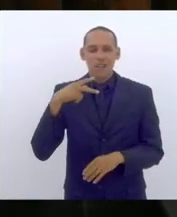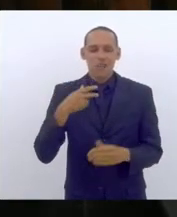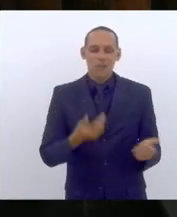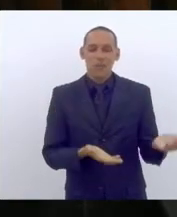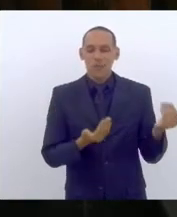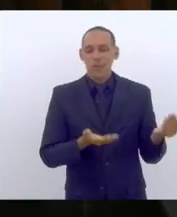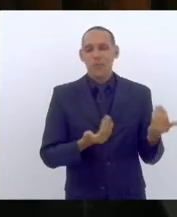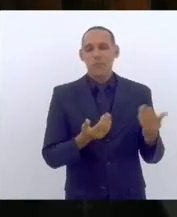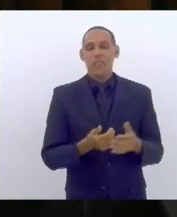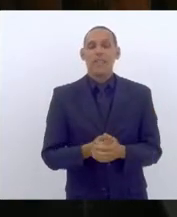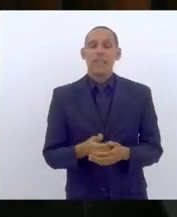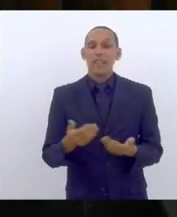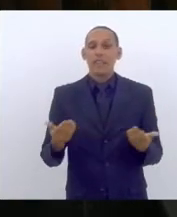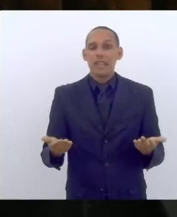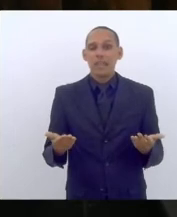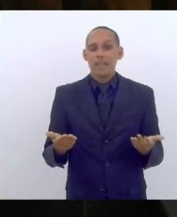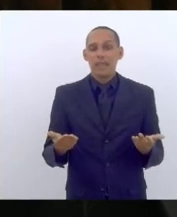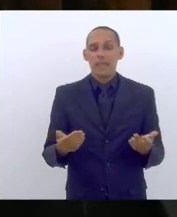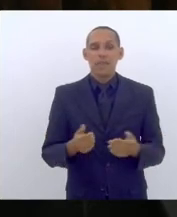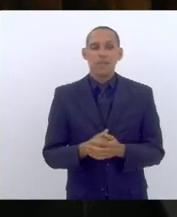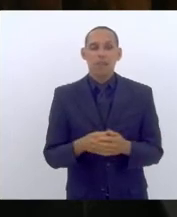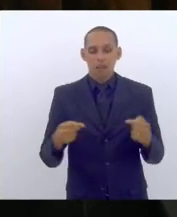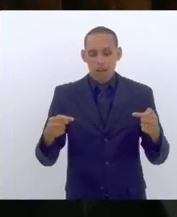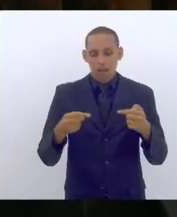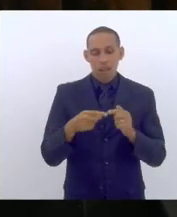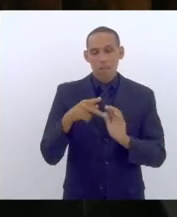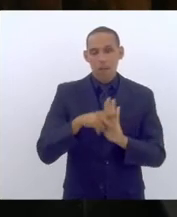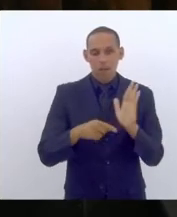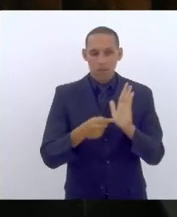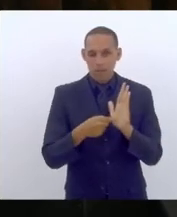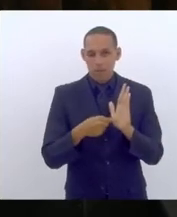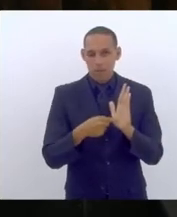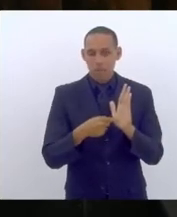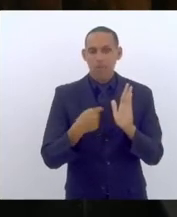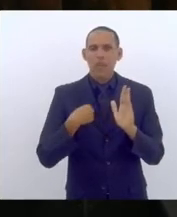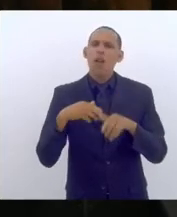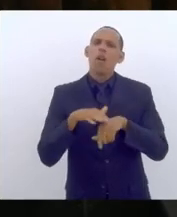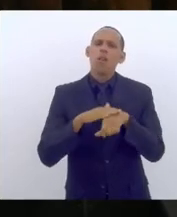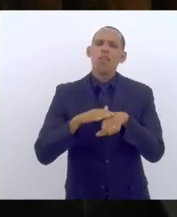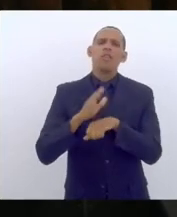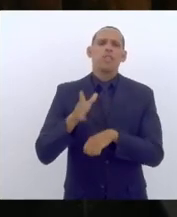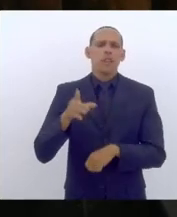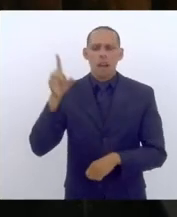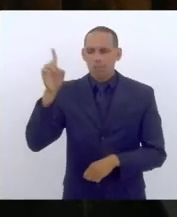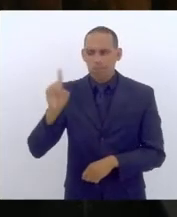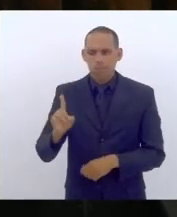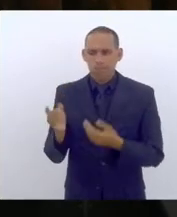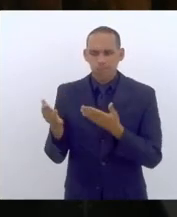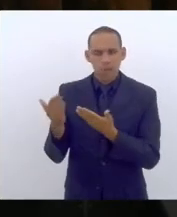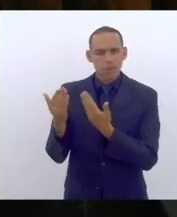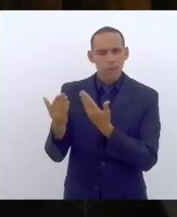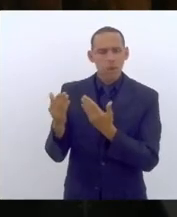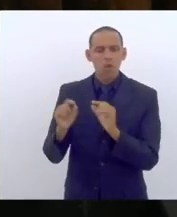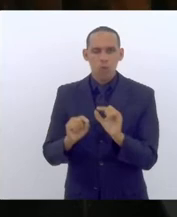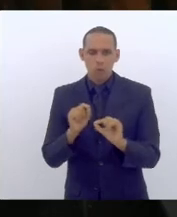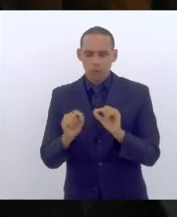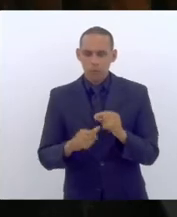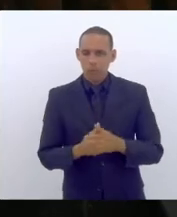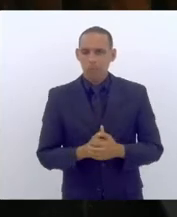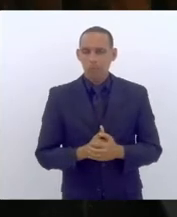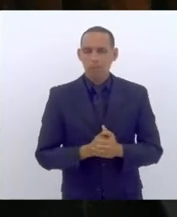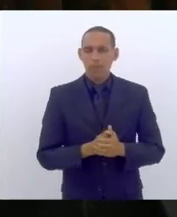especificamente em relação a esse projeto Eu já conversei com a deputada Dani Monteiro pelo seguinte